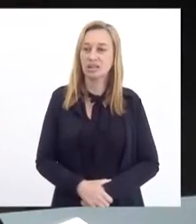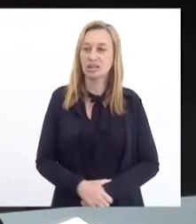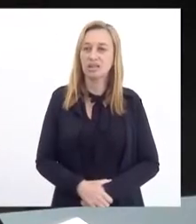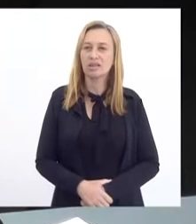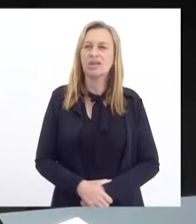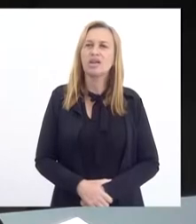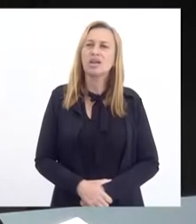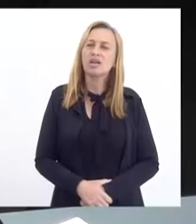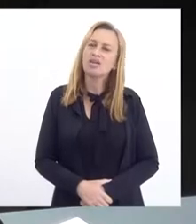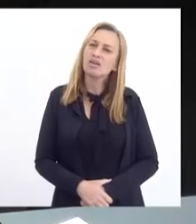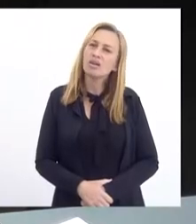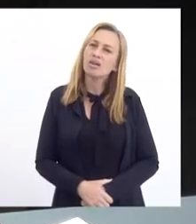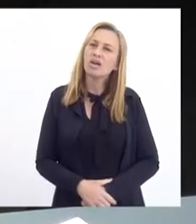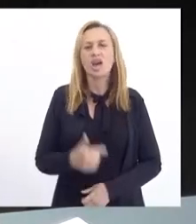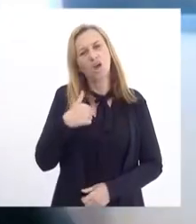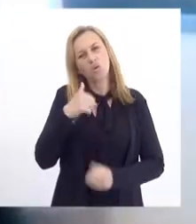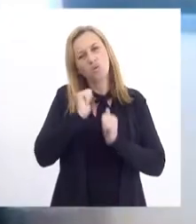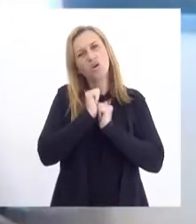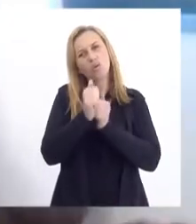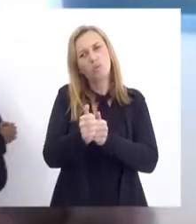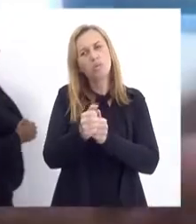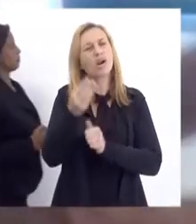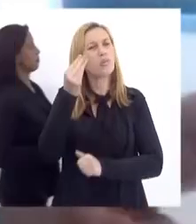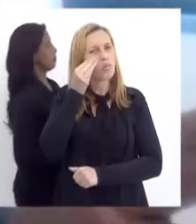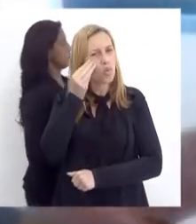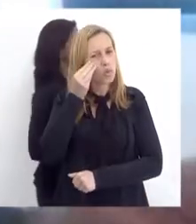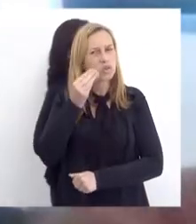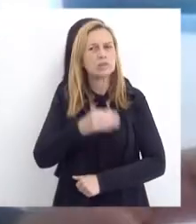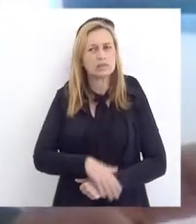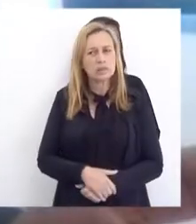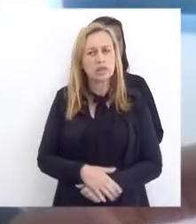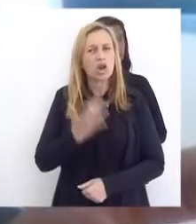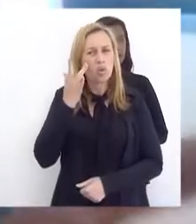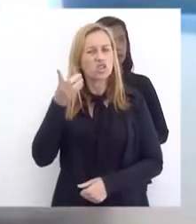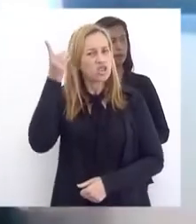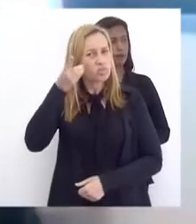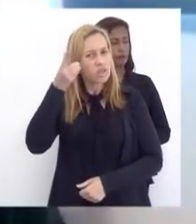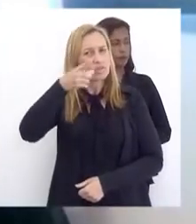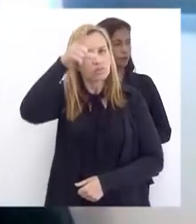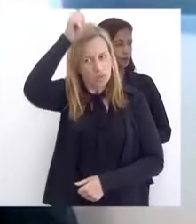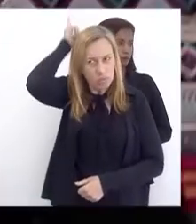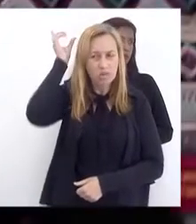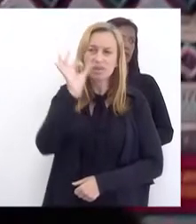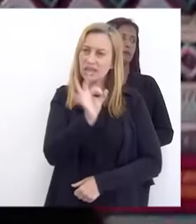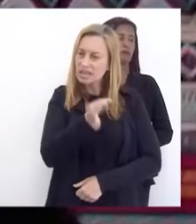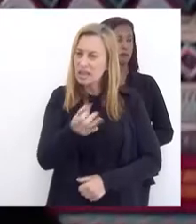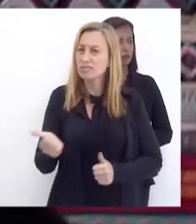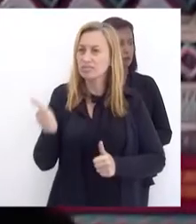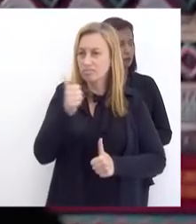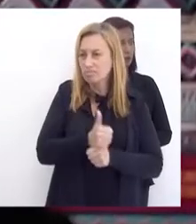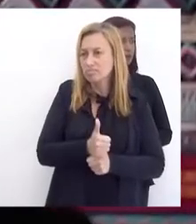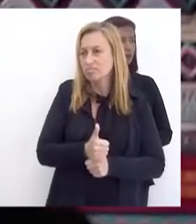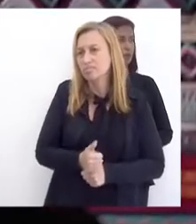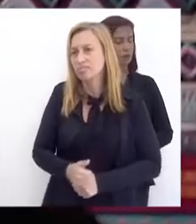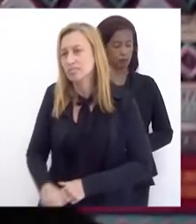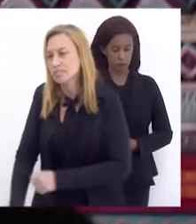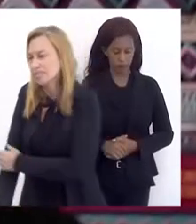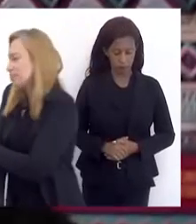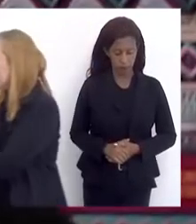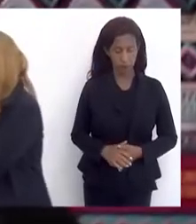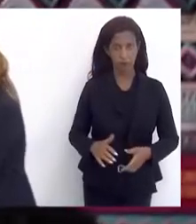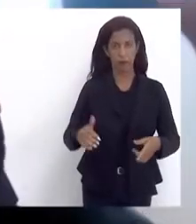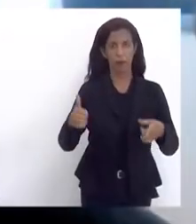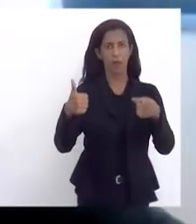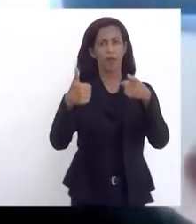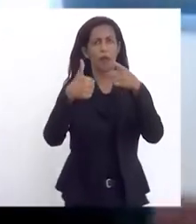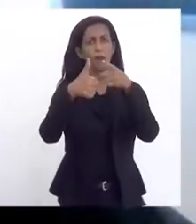Deputado, eu vou acompanhar a Mônica, embora eu acho que o deputado Luiz Paulo tem razão. Pois é. É o seguinte, veja bem, primeiro a gente faz